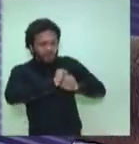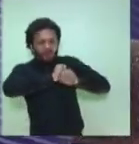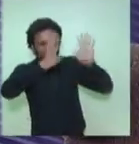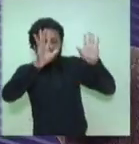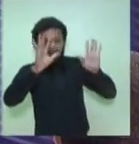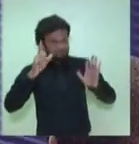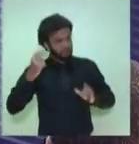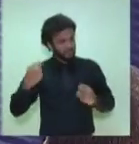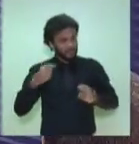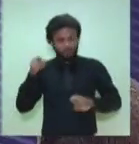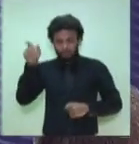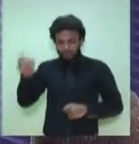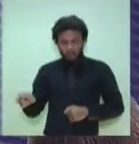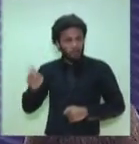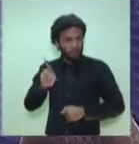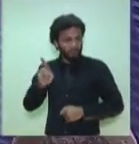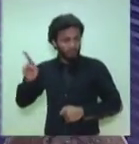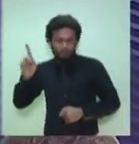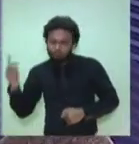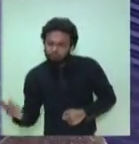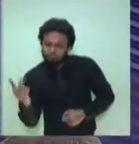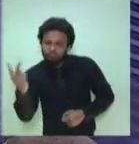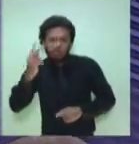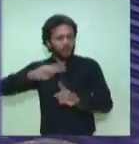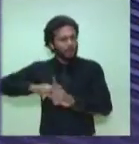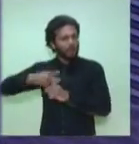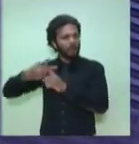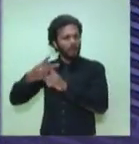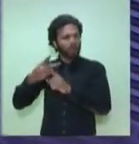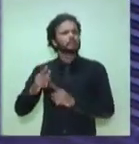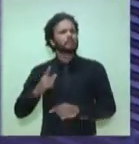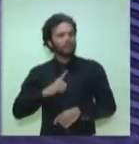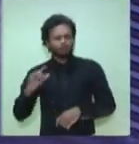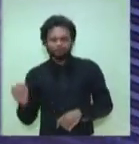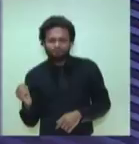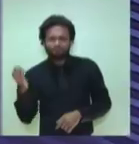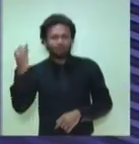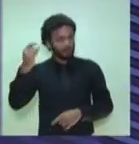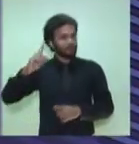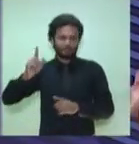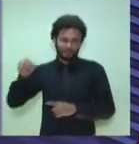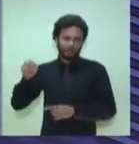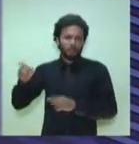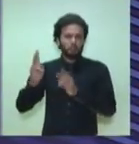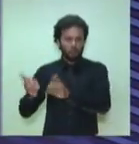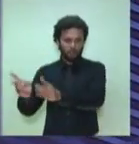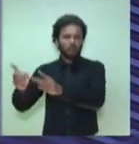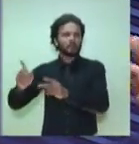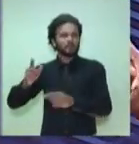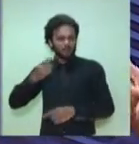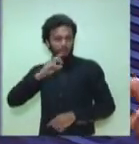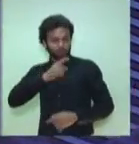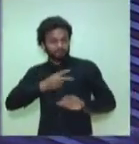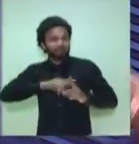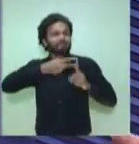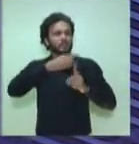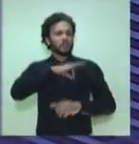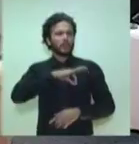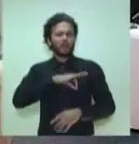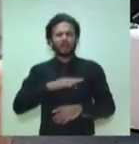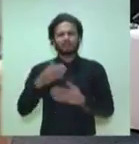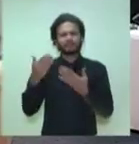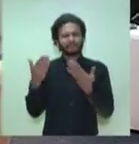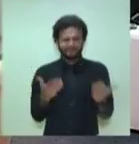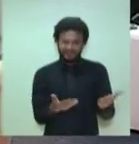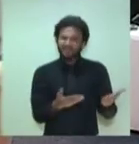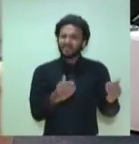professor, sempre com salários acima da inflação, coisa que o governo do estado, o governador José Melo, cujo partido,